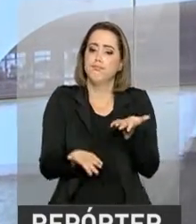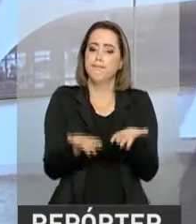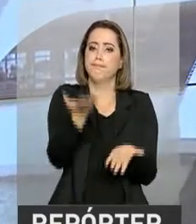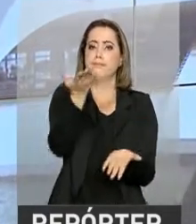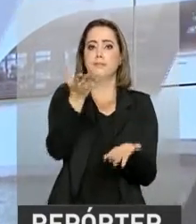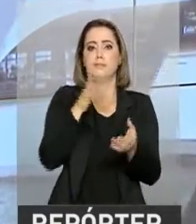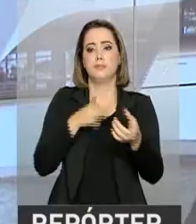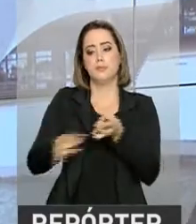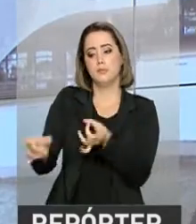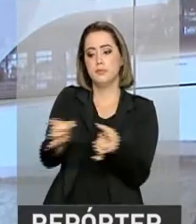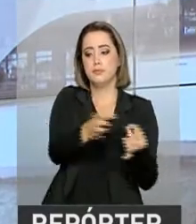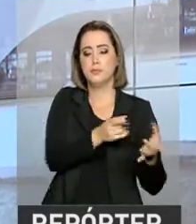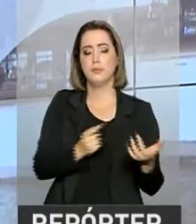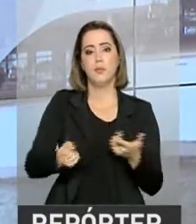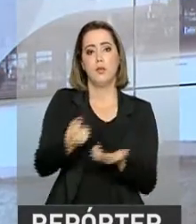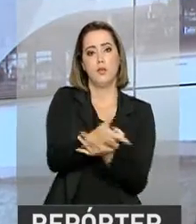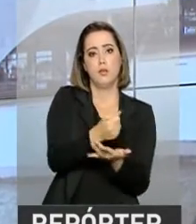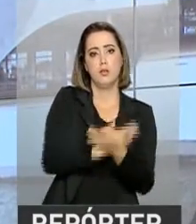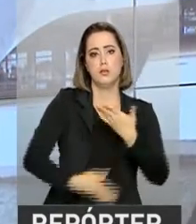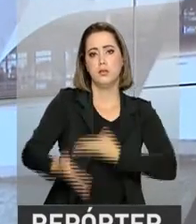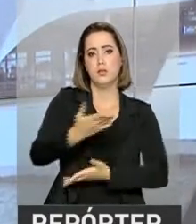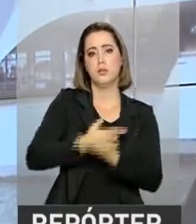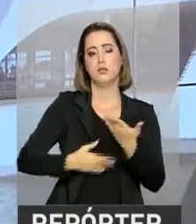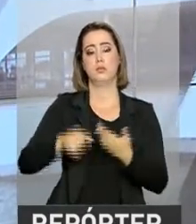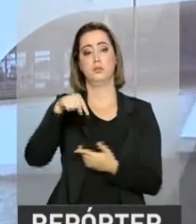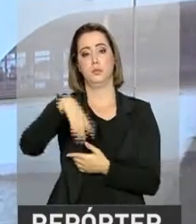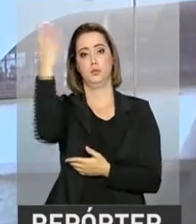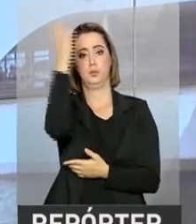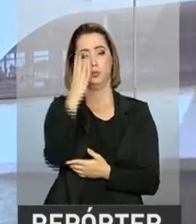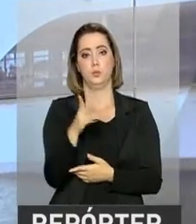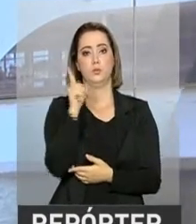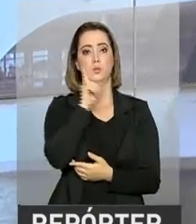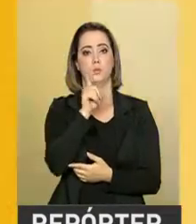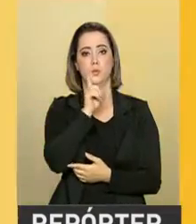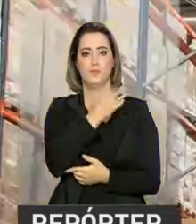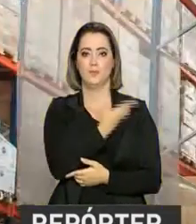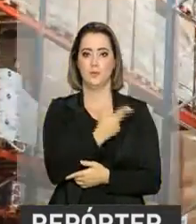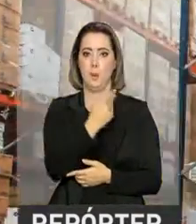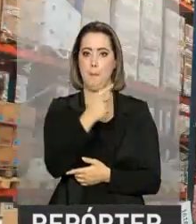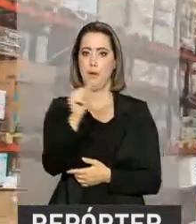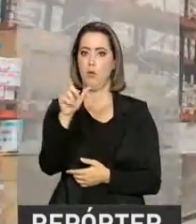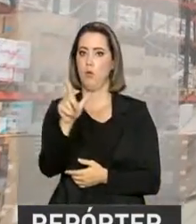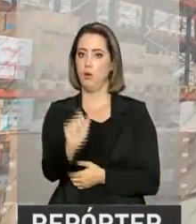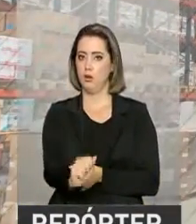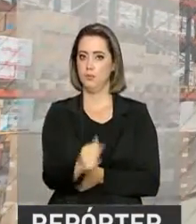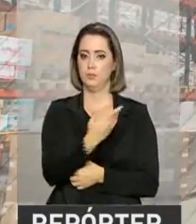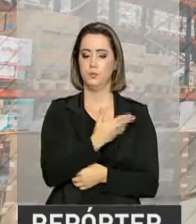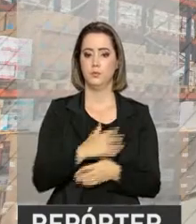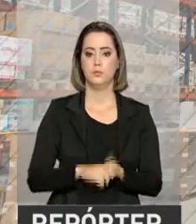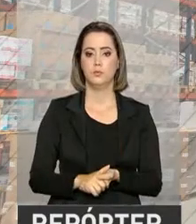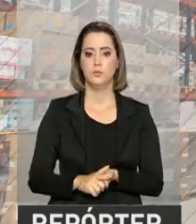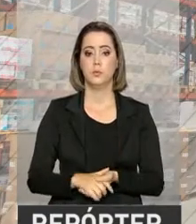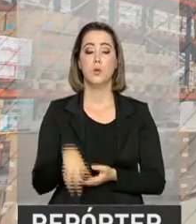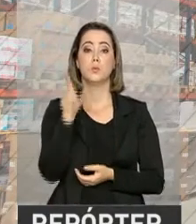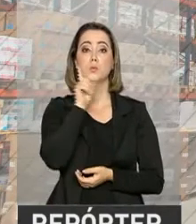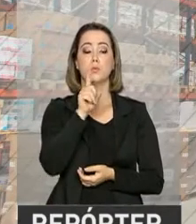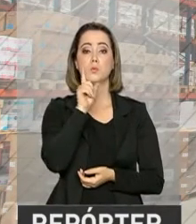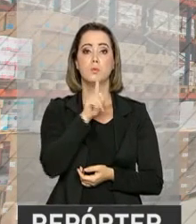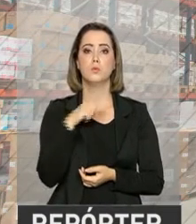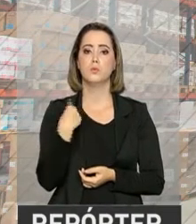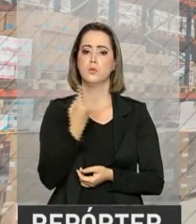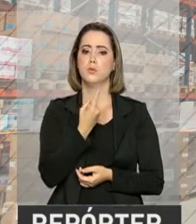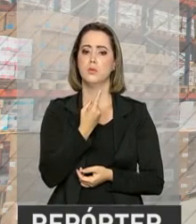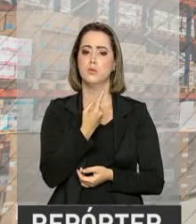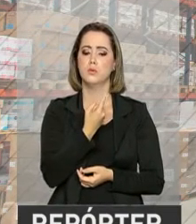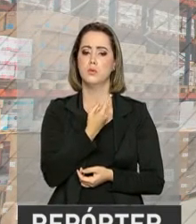quanto aqui no brasil nós vamos ver na reportagem de paula de hoje os estados unidos o nosso segundo